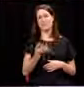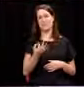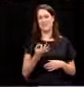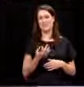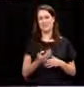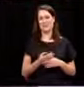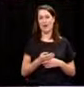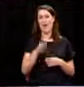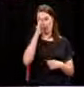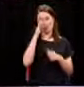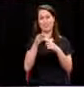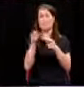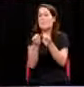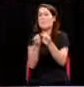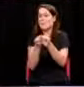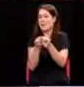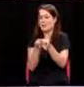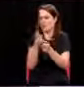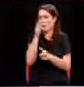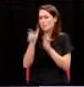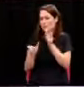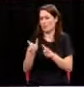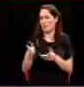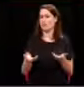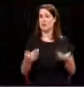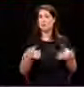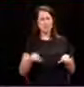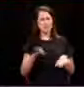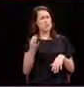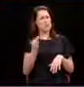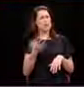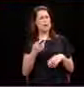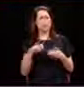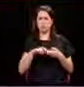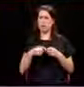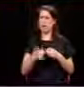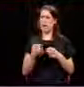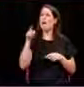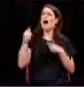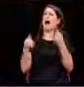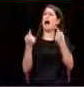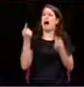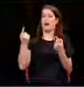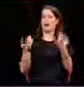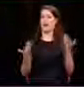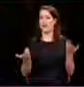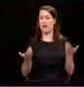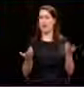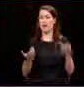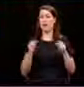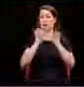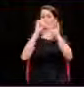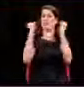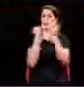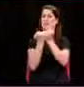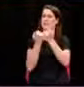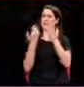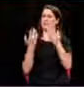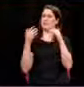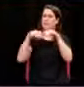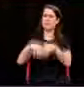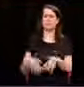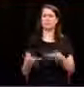agora acabámos de ouvir, há sempre, de facto, problemas, há problemáticas que a própria sociedade impõe. Como é que também